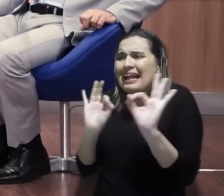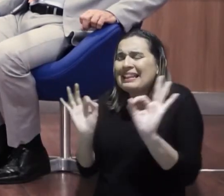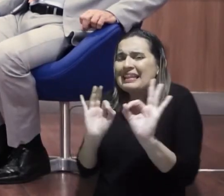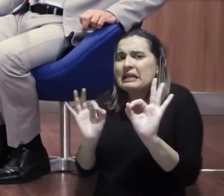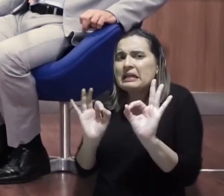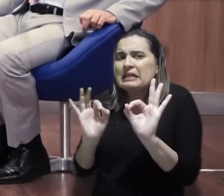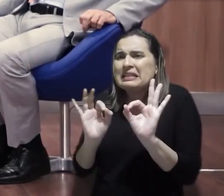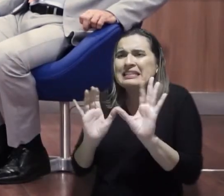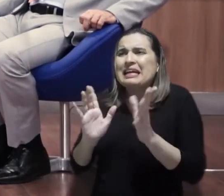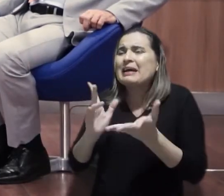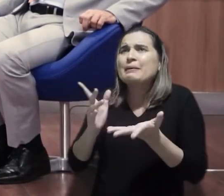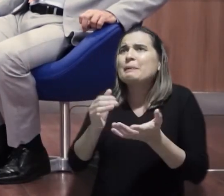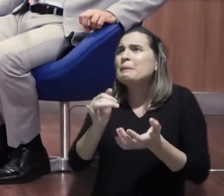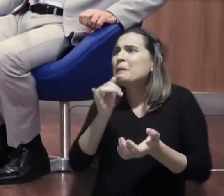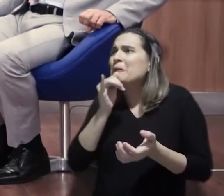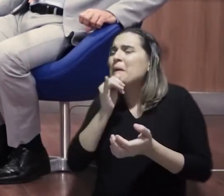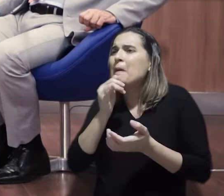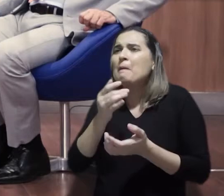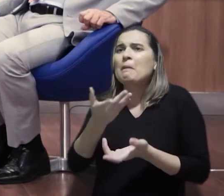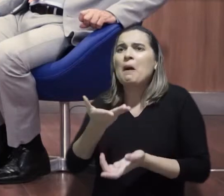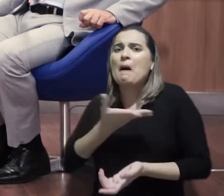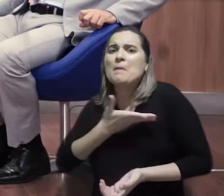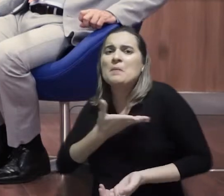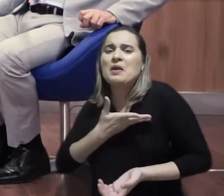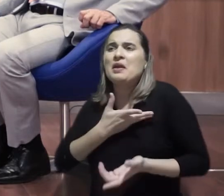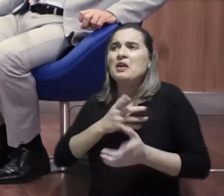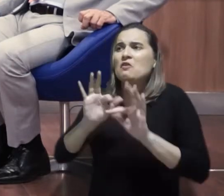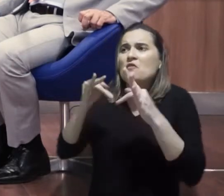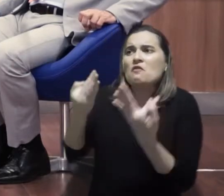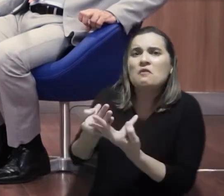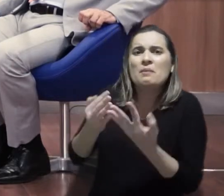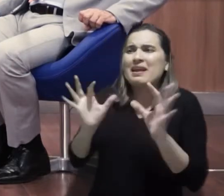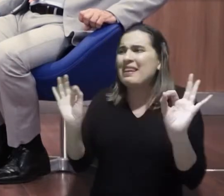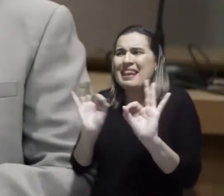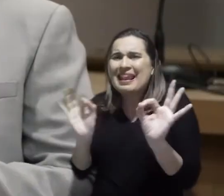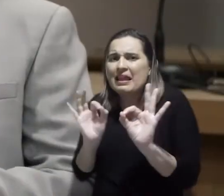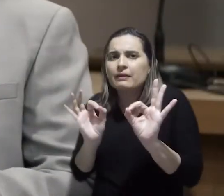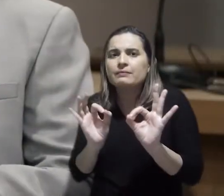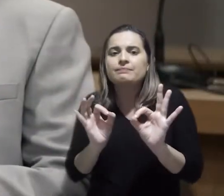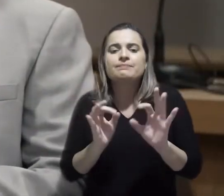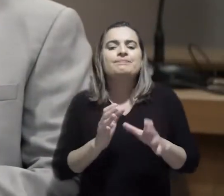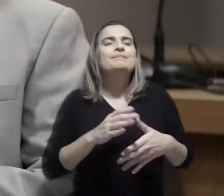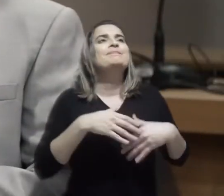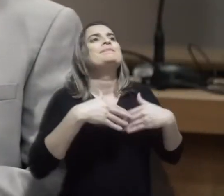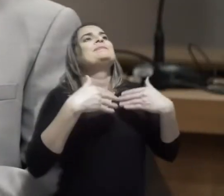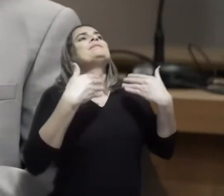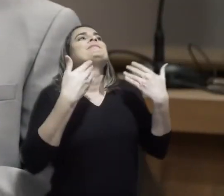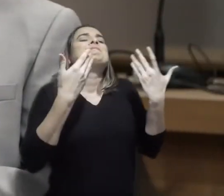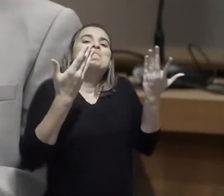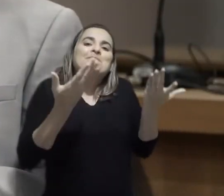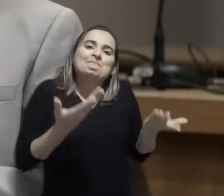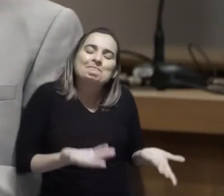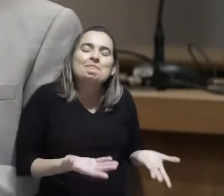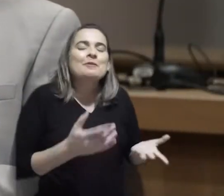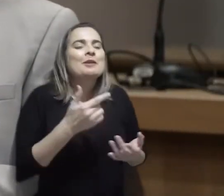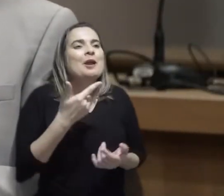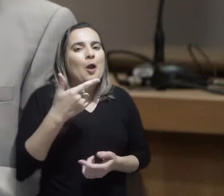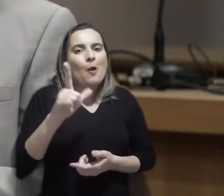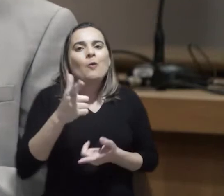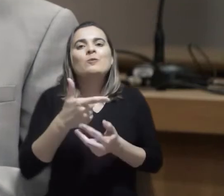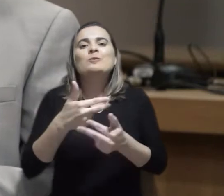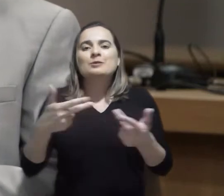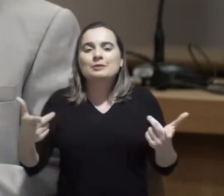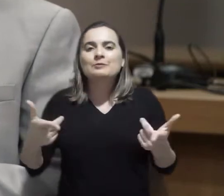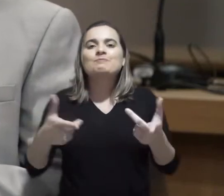feita nesse momento, nem mesmo por um parente do pré-candidato, nem um amigo, ninguém. Essa é uma das peculiaridades do